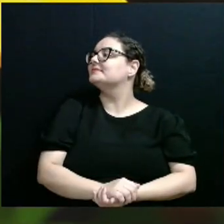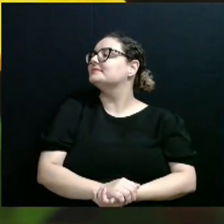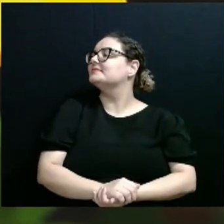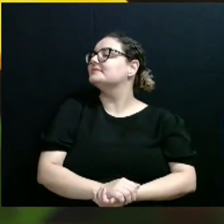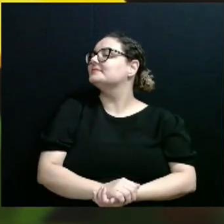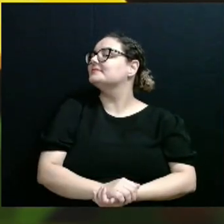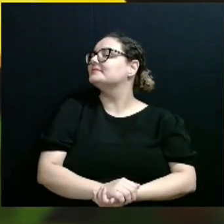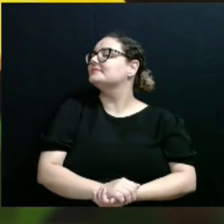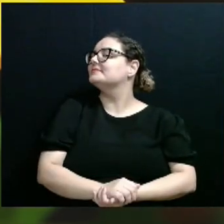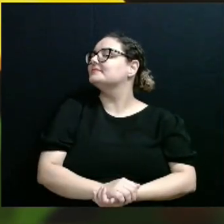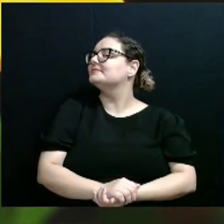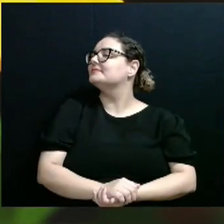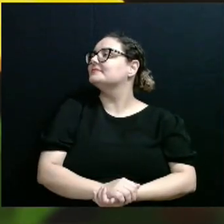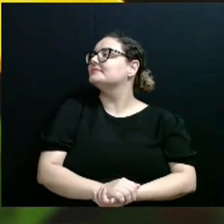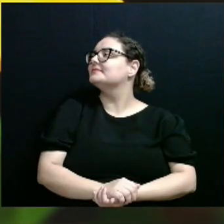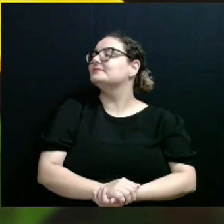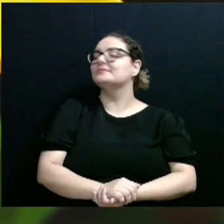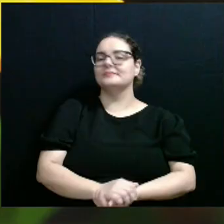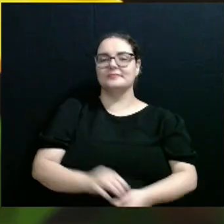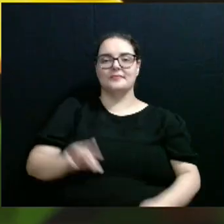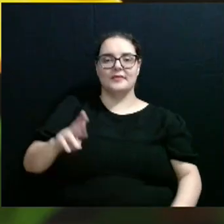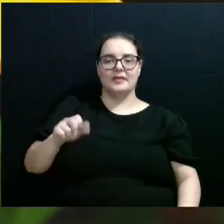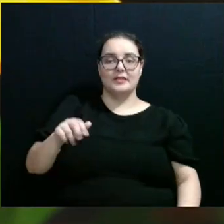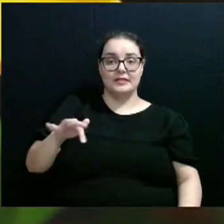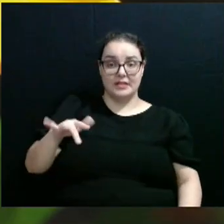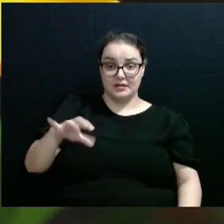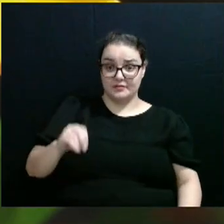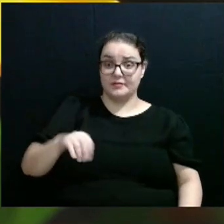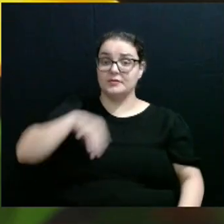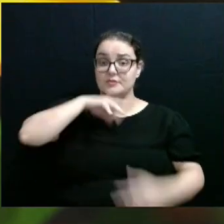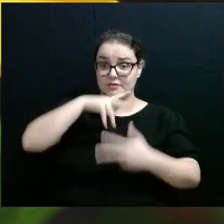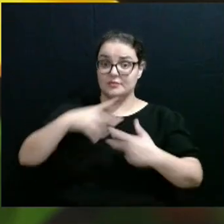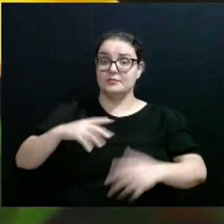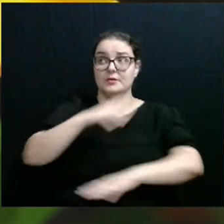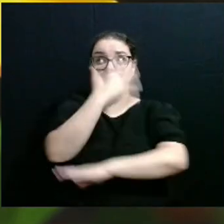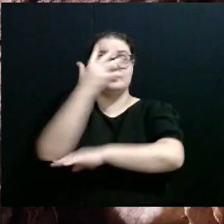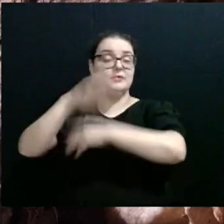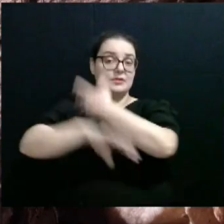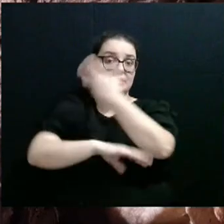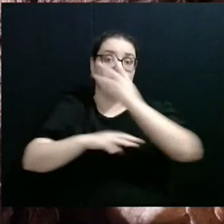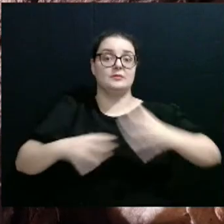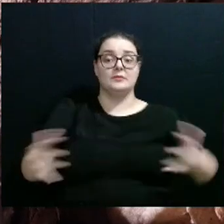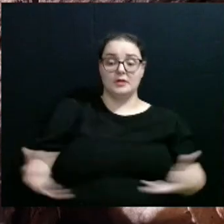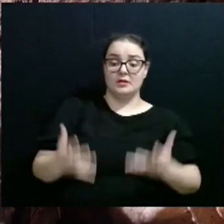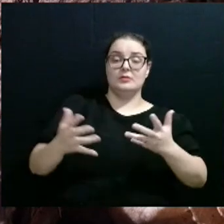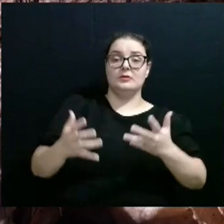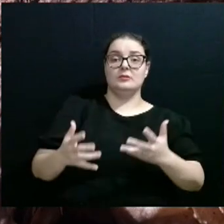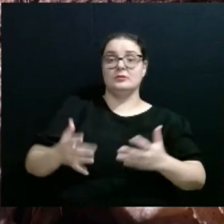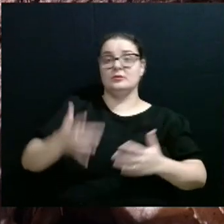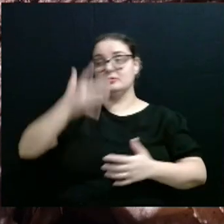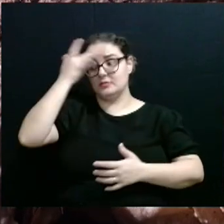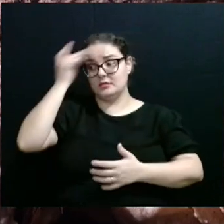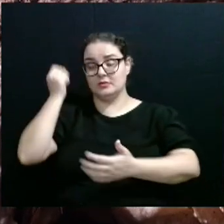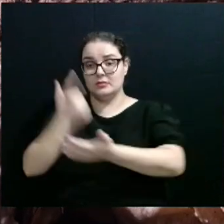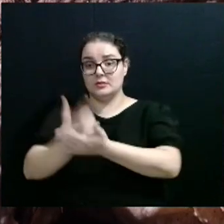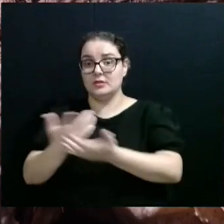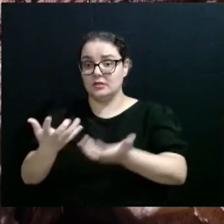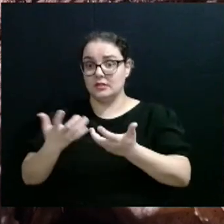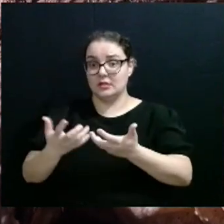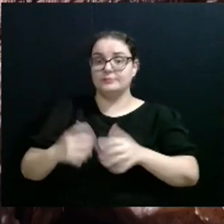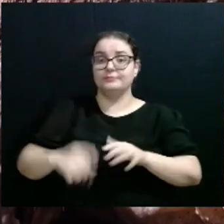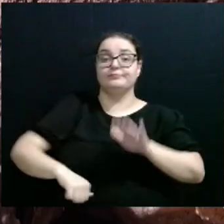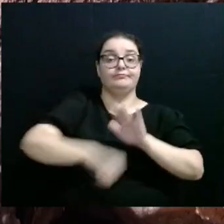O tráfico de animais silvestres, impulsionado pela demanda de consumidores, é um crime ambiental conhecido